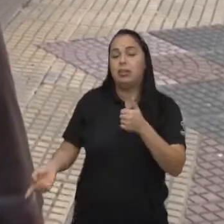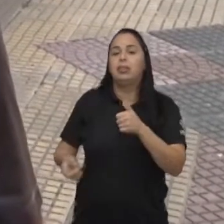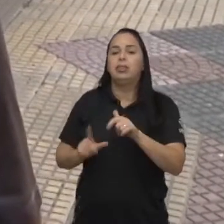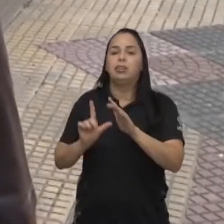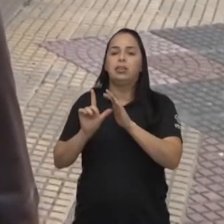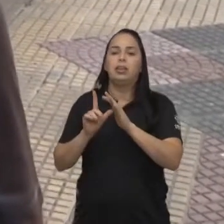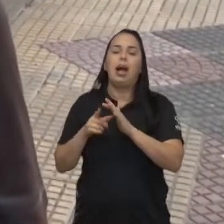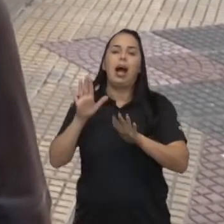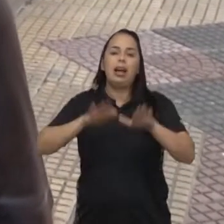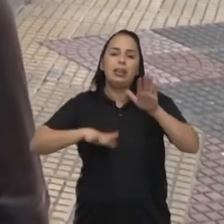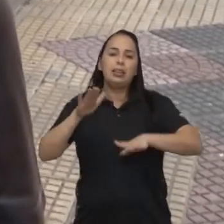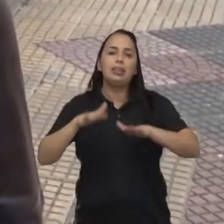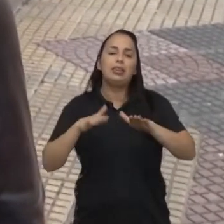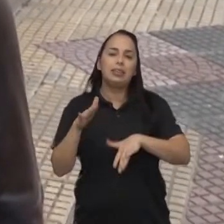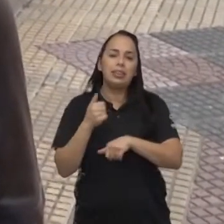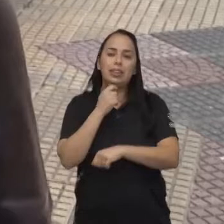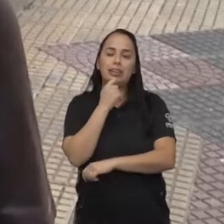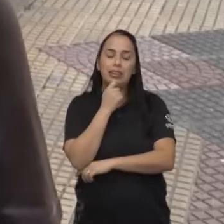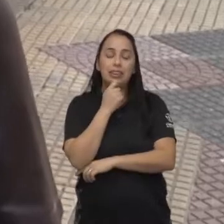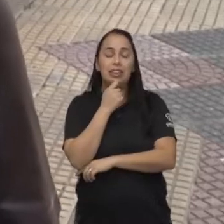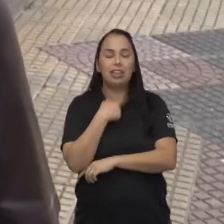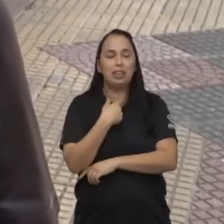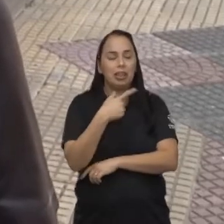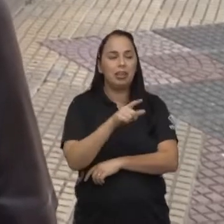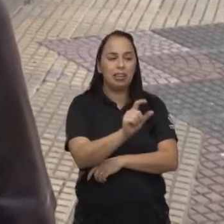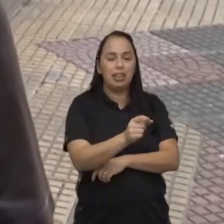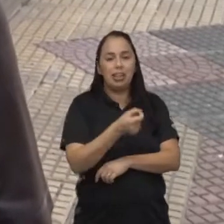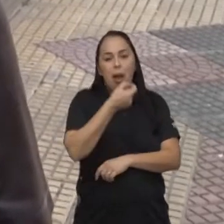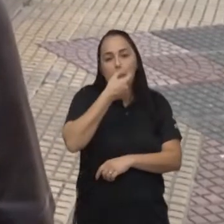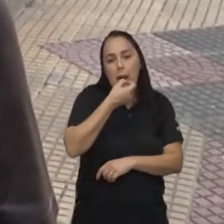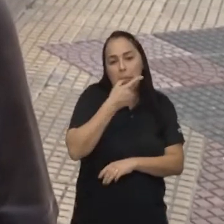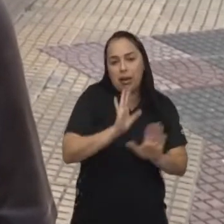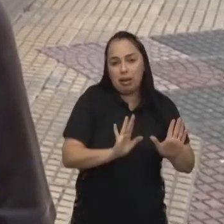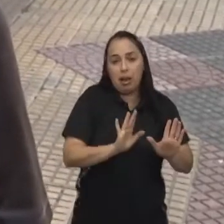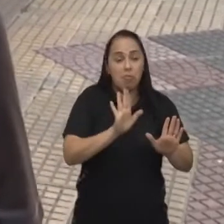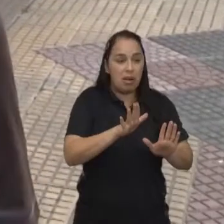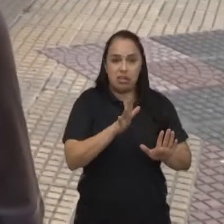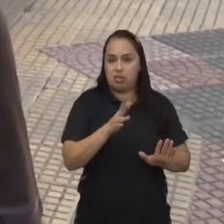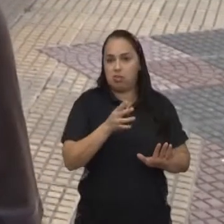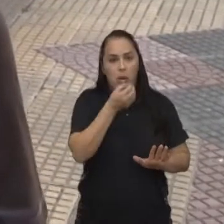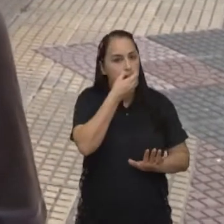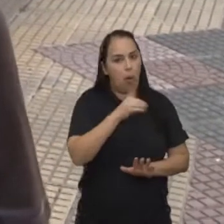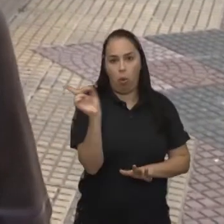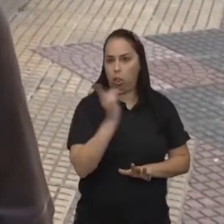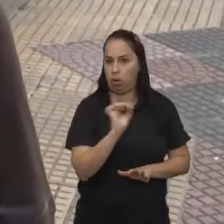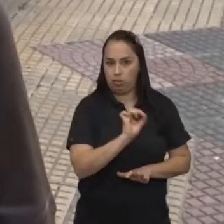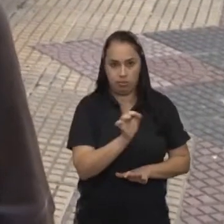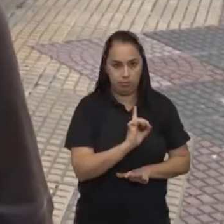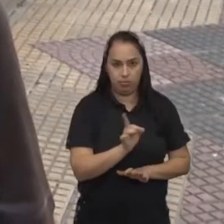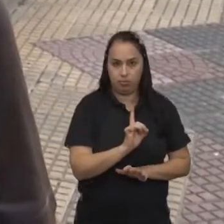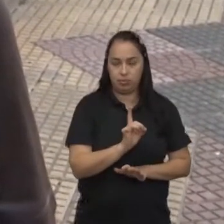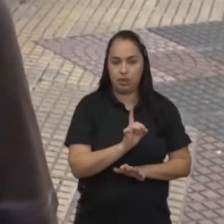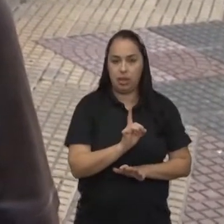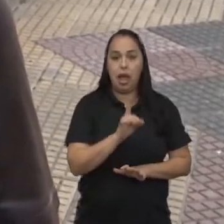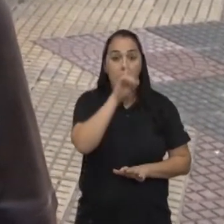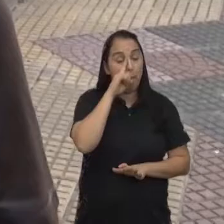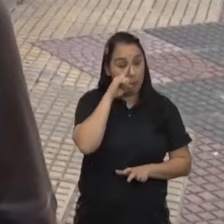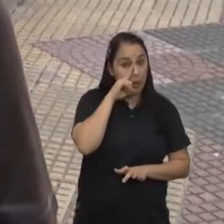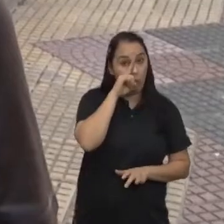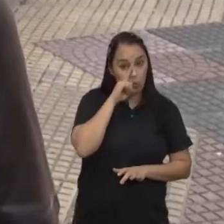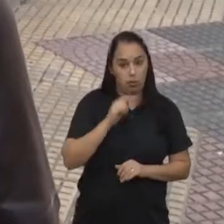é muitas vezes a gente até recorre a esse recurso vamos dizer assim mas não que seja ideal né